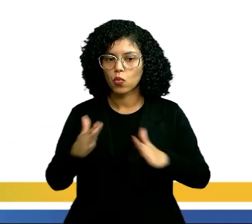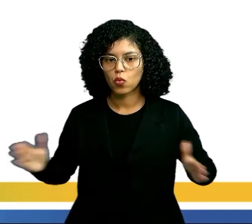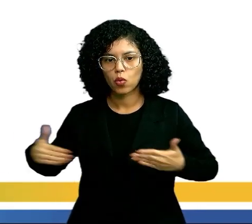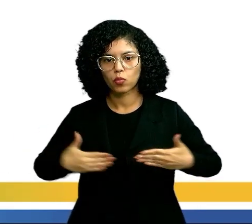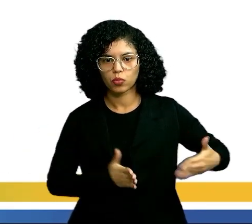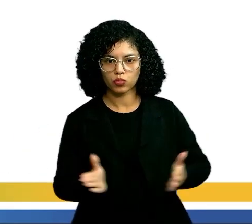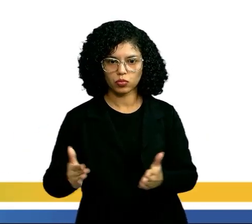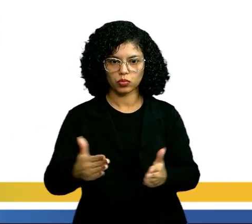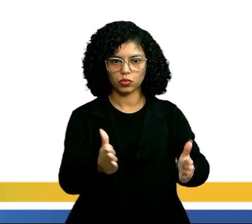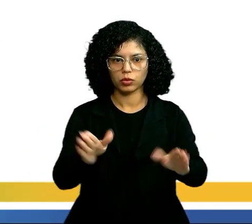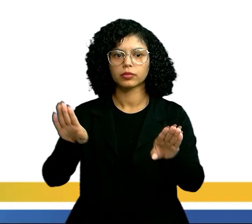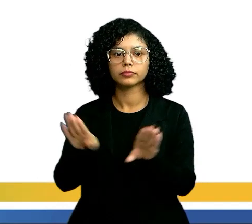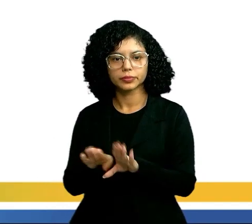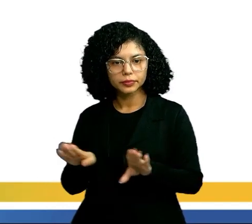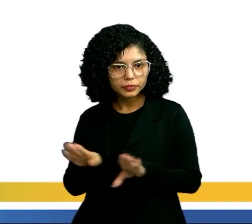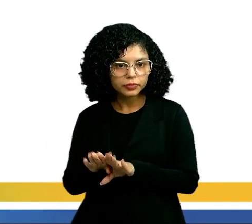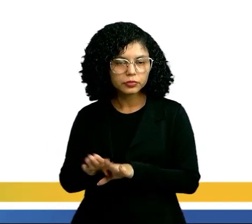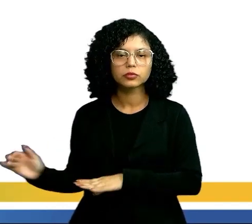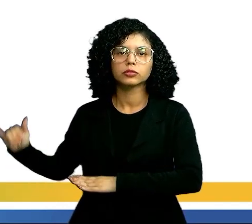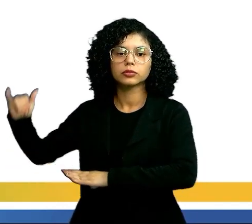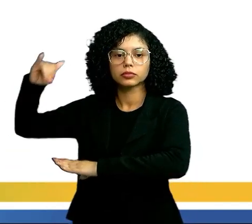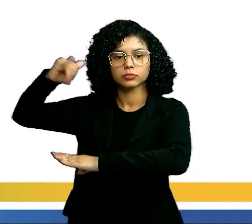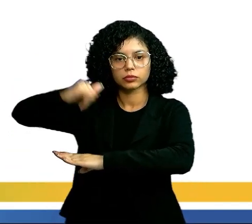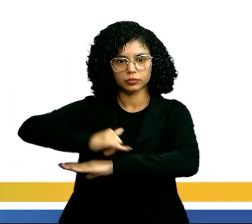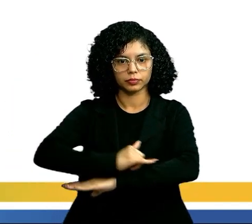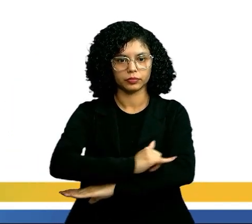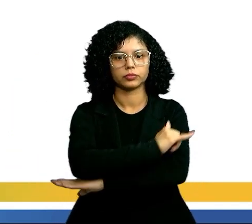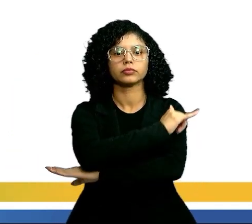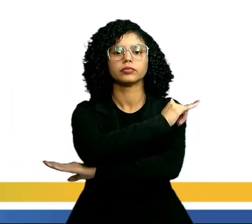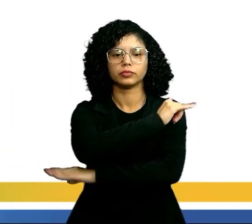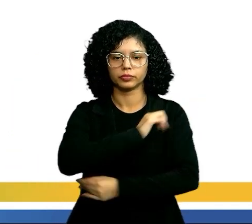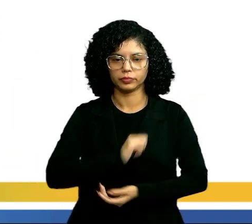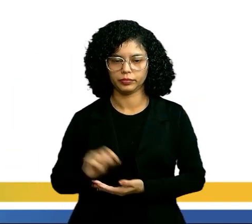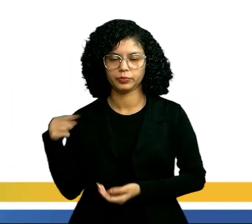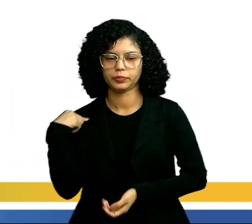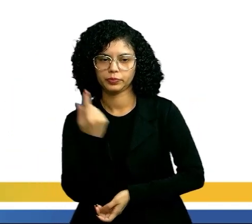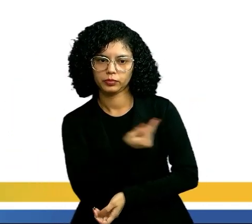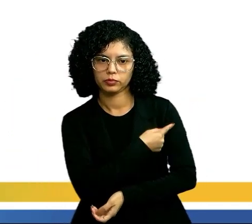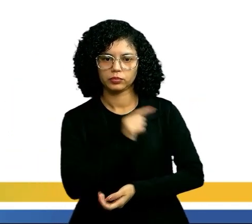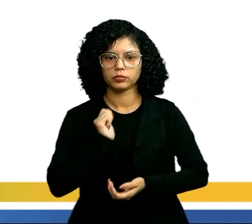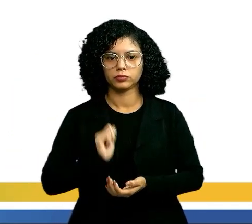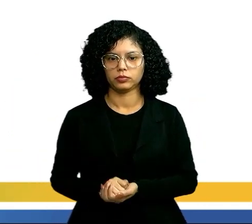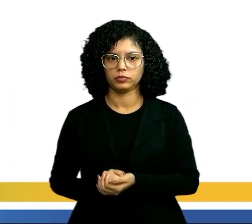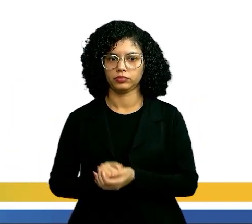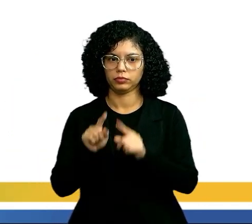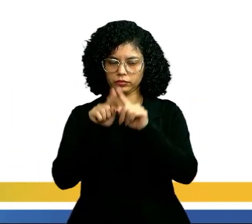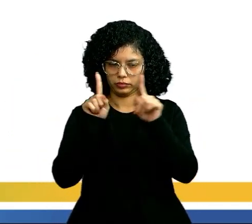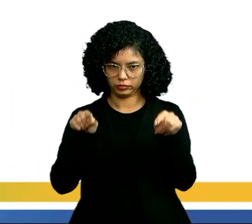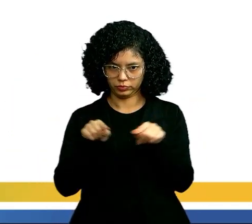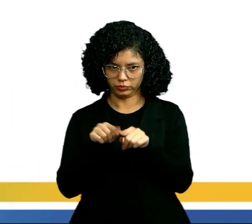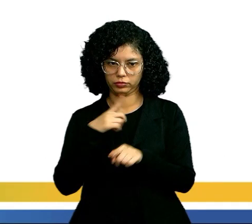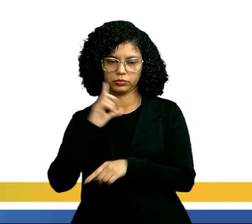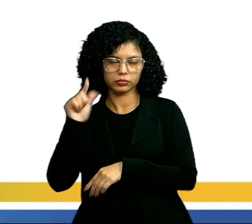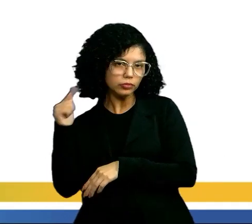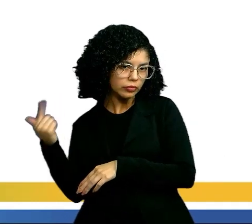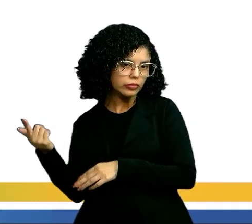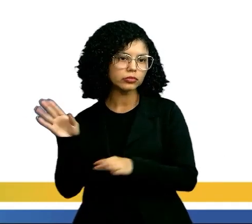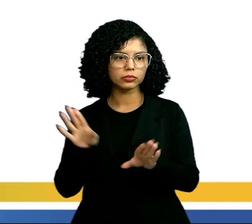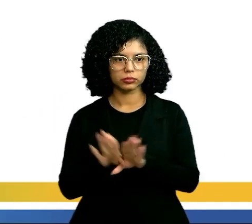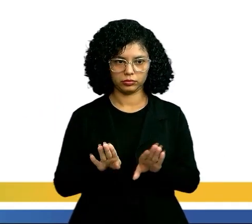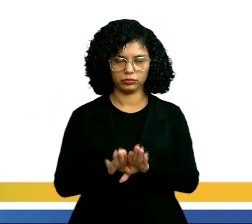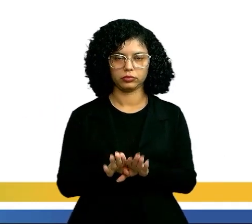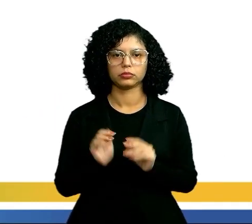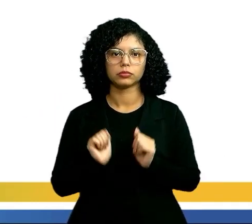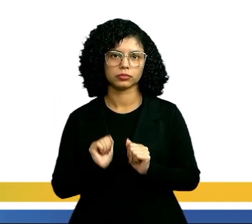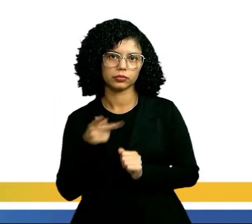rio, né? E temos os aéreos, né? Que nós temos aí os aviões no nosso quadradinho, mas existem alguns outros que